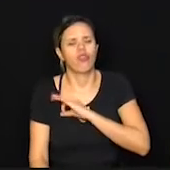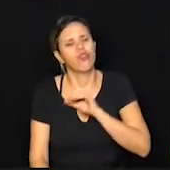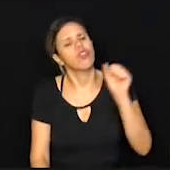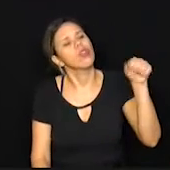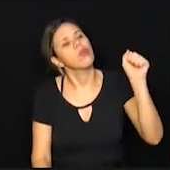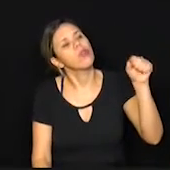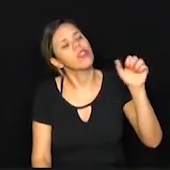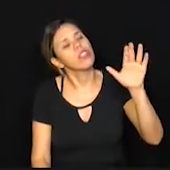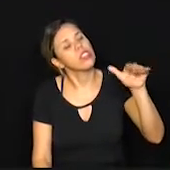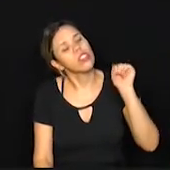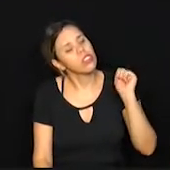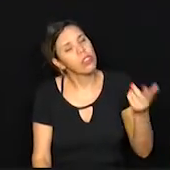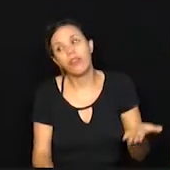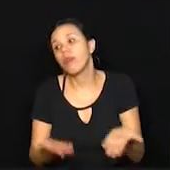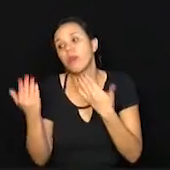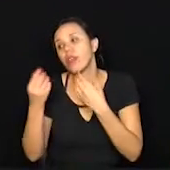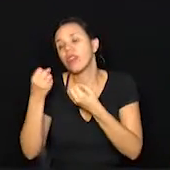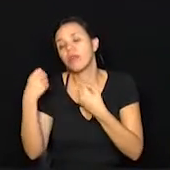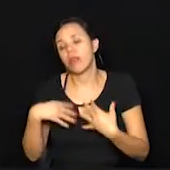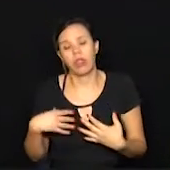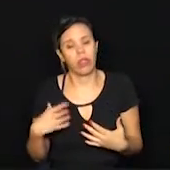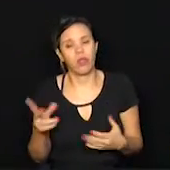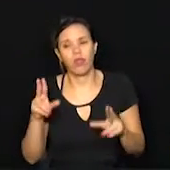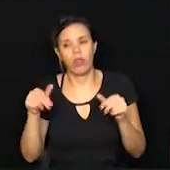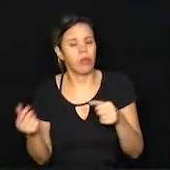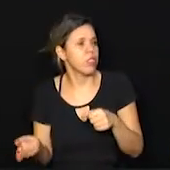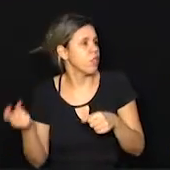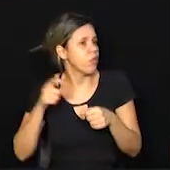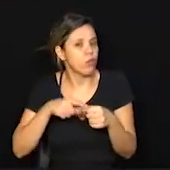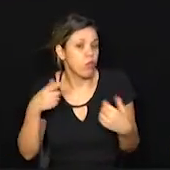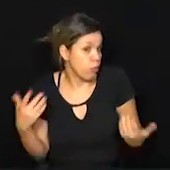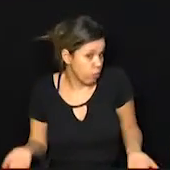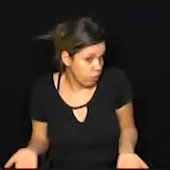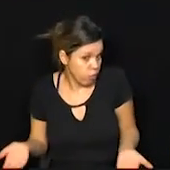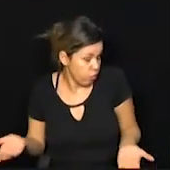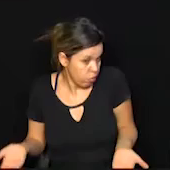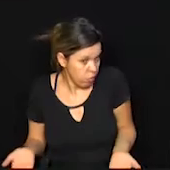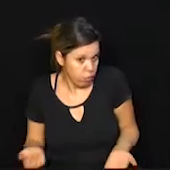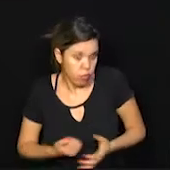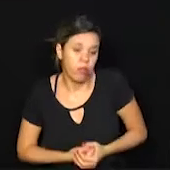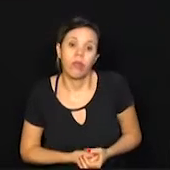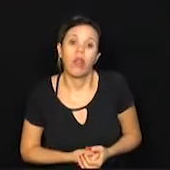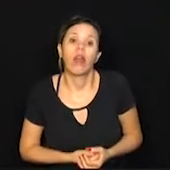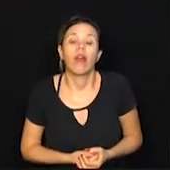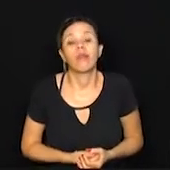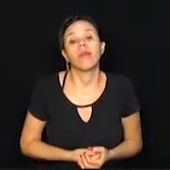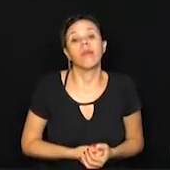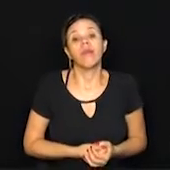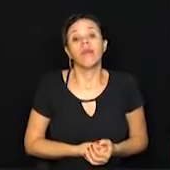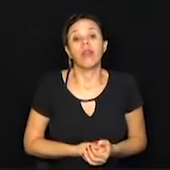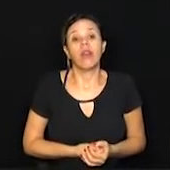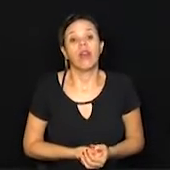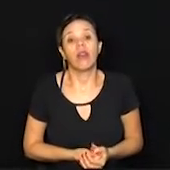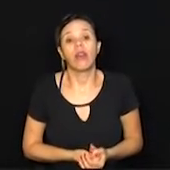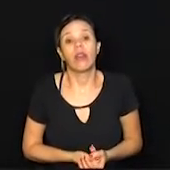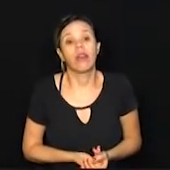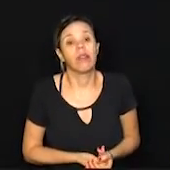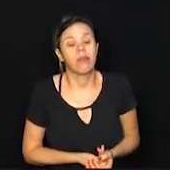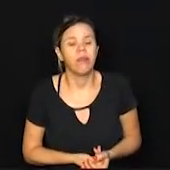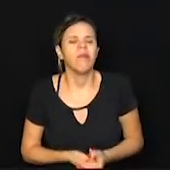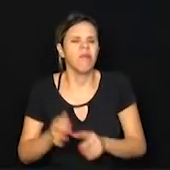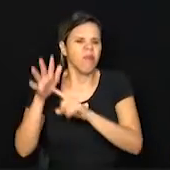para levar ele para prestar um depoimento ele nunca mais voltou e nunca mais voltou porque porque ele foi